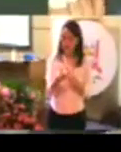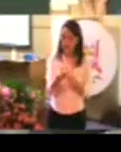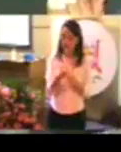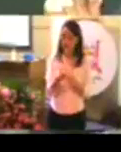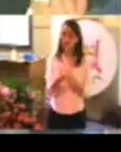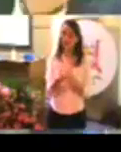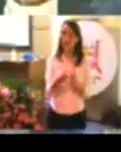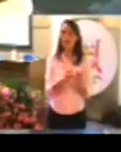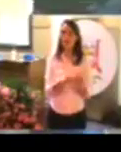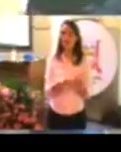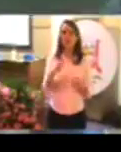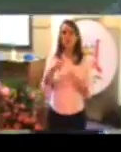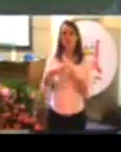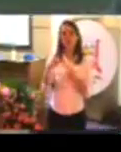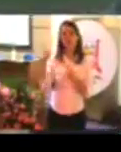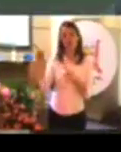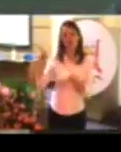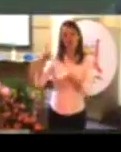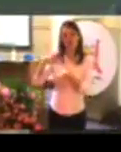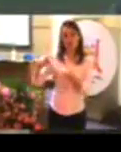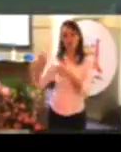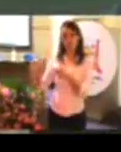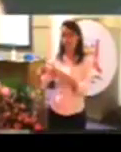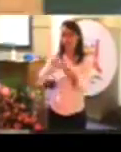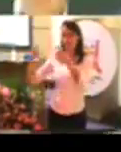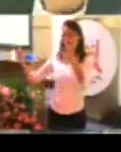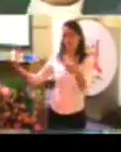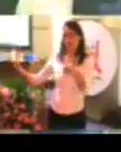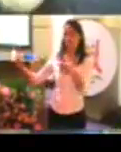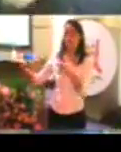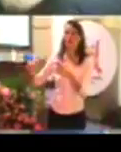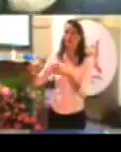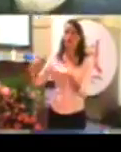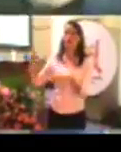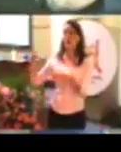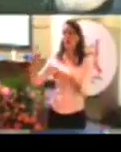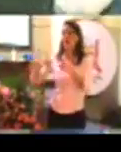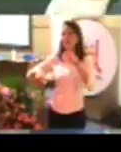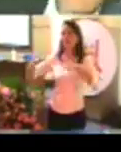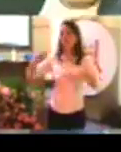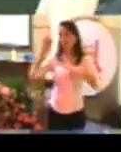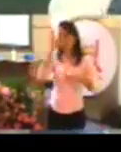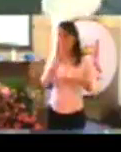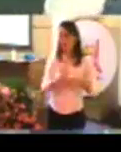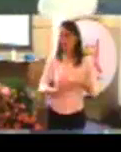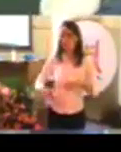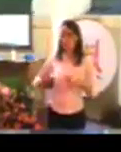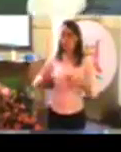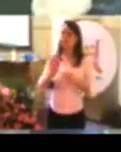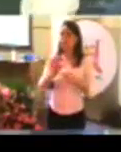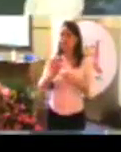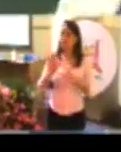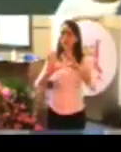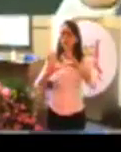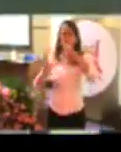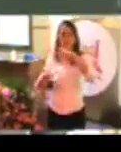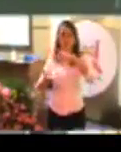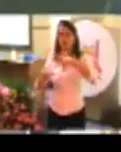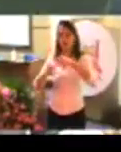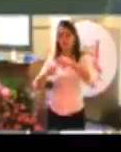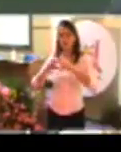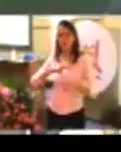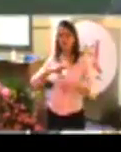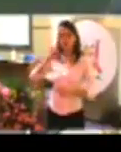quando Portugal era uma grande nação, quando Portugal dominava quase que o mundo todo, aquele país minúsculo ali,